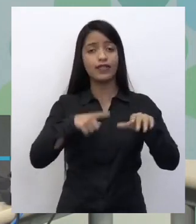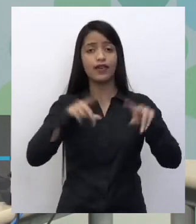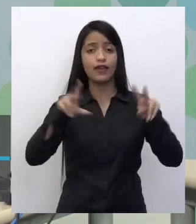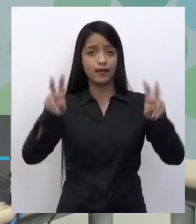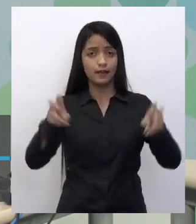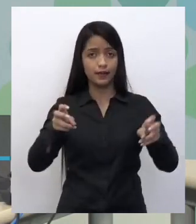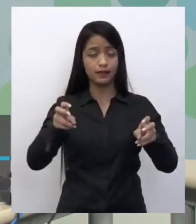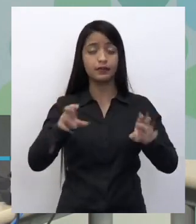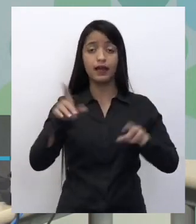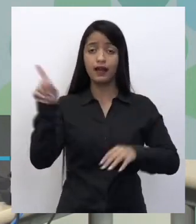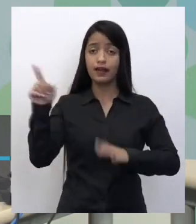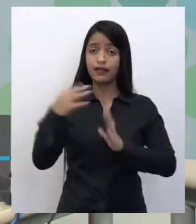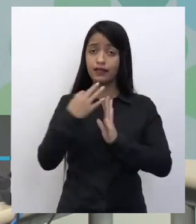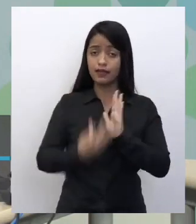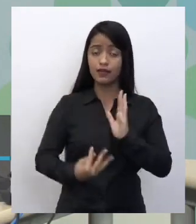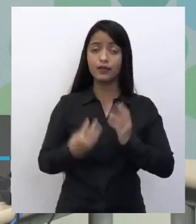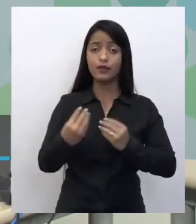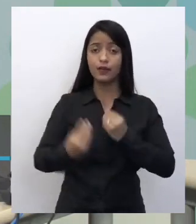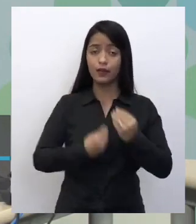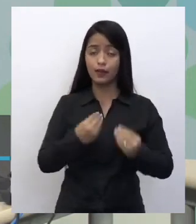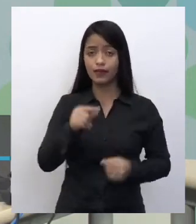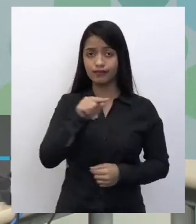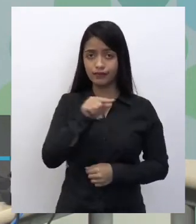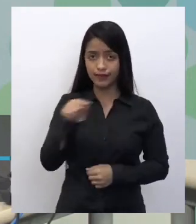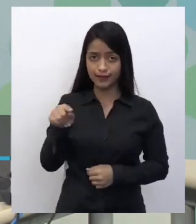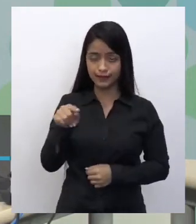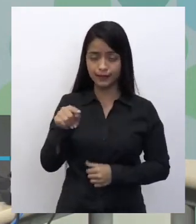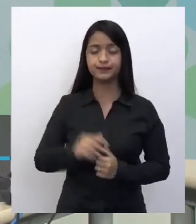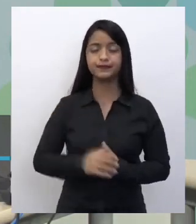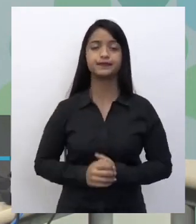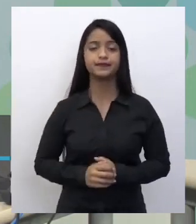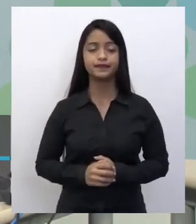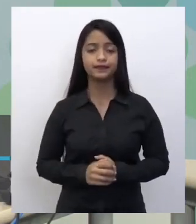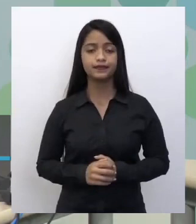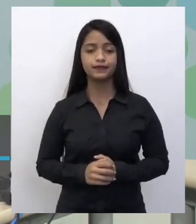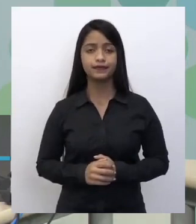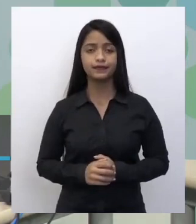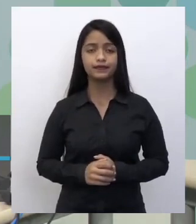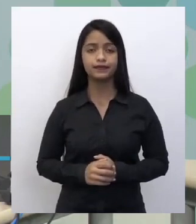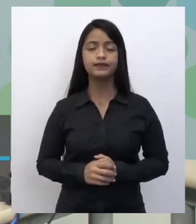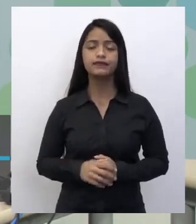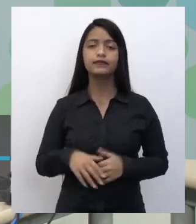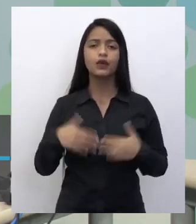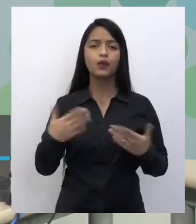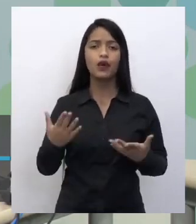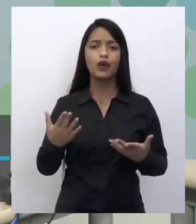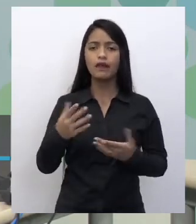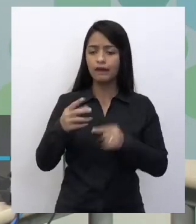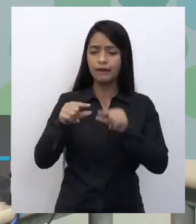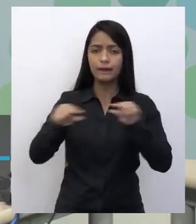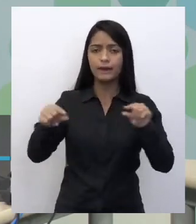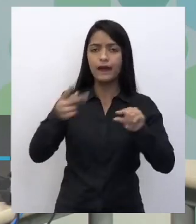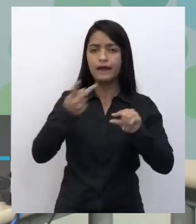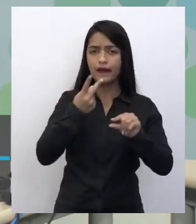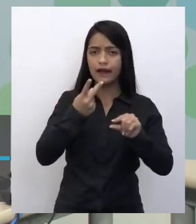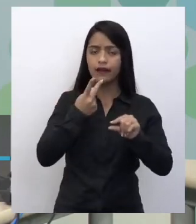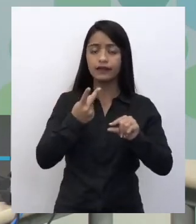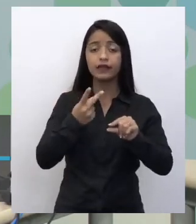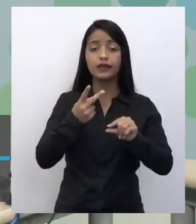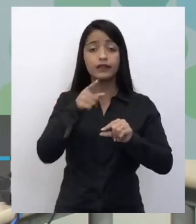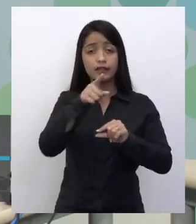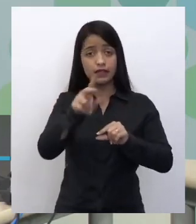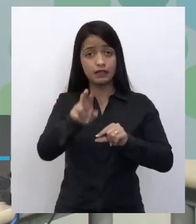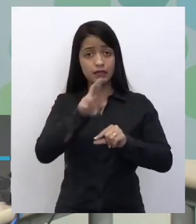Uhum. Mas nesse texto está em travessão. É em travessão. E aí, quais são as falas? Eu teria que retirar a fala. Quem colocou o